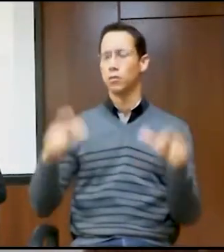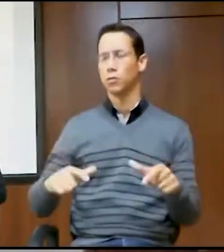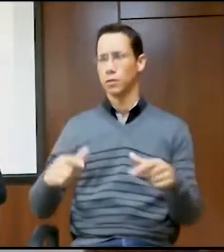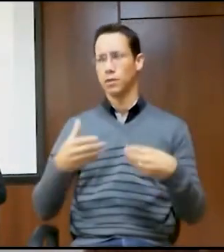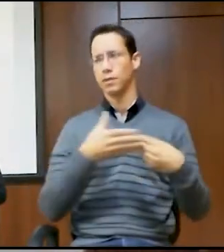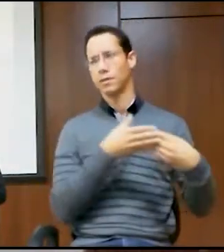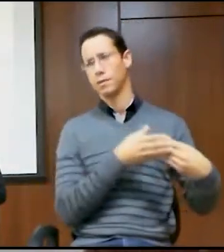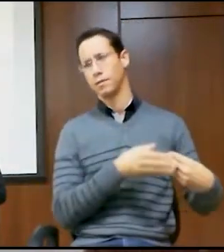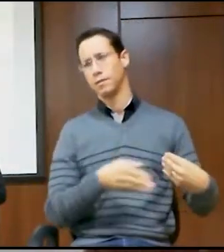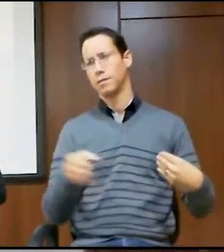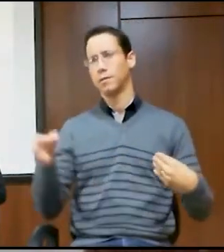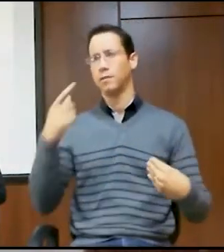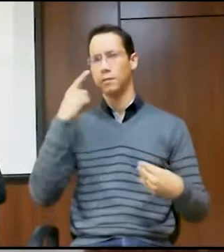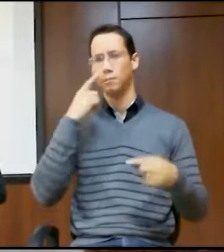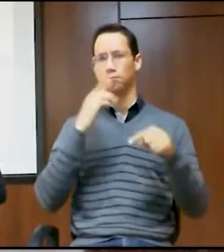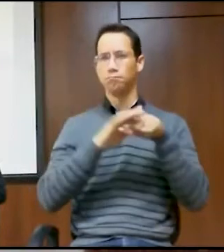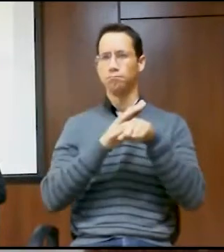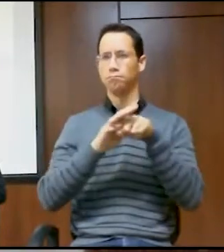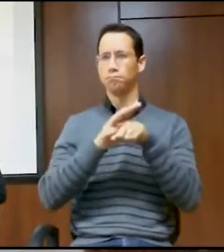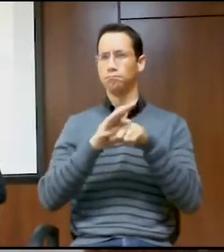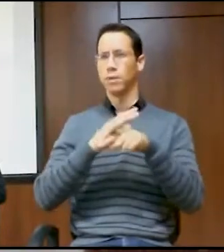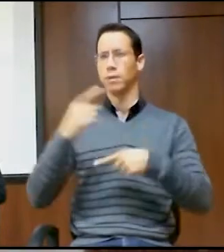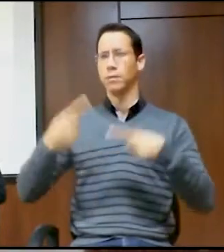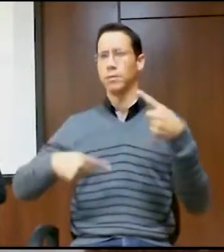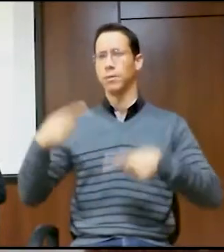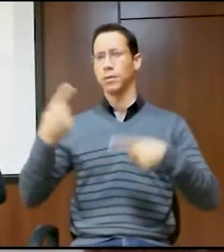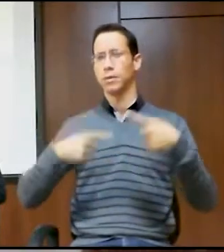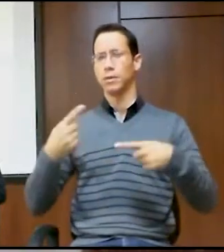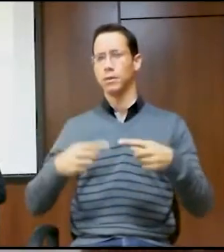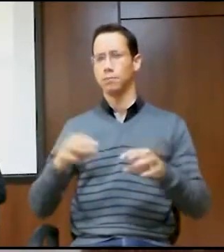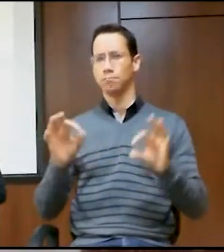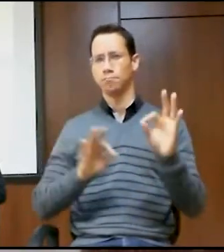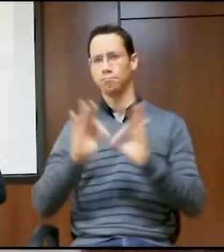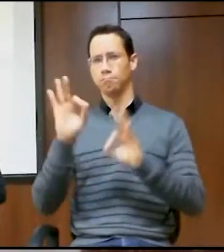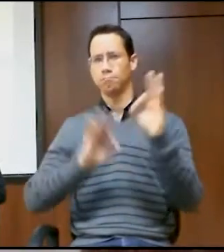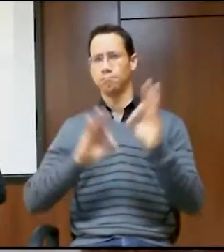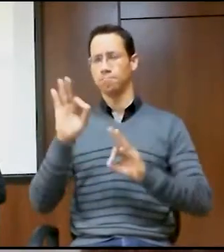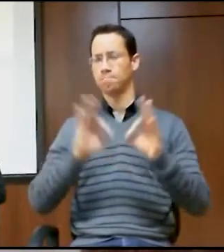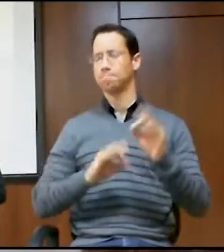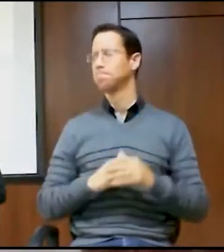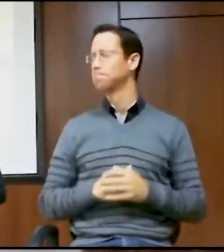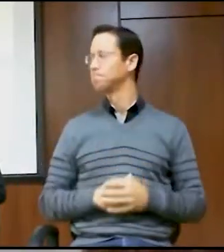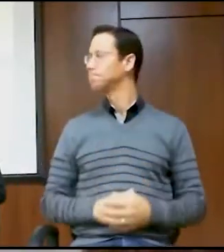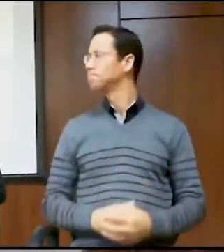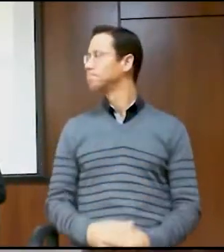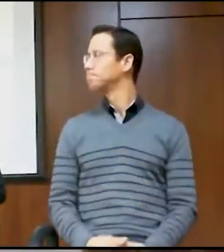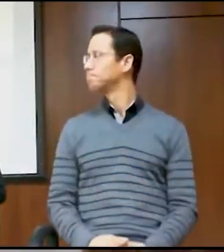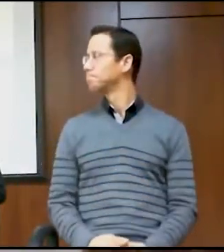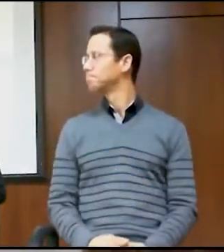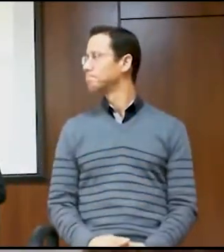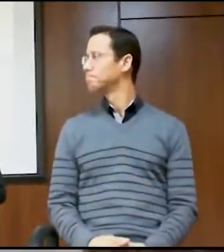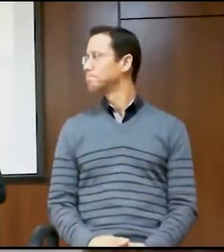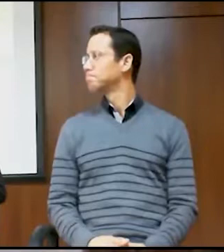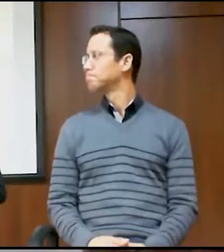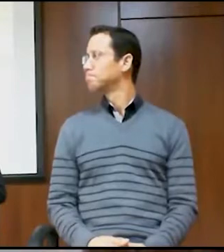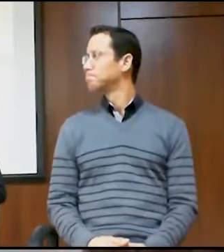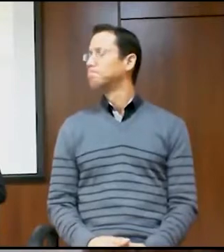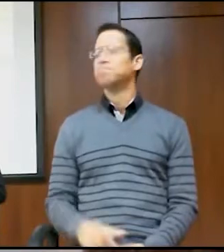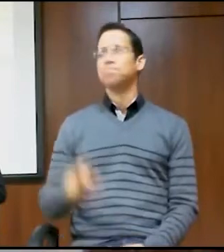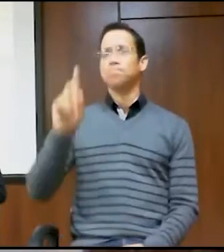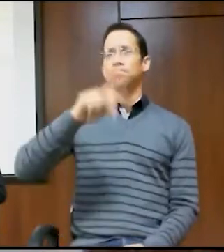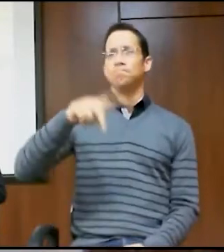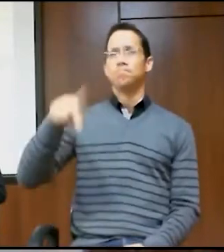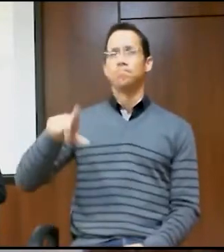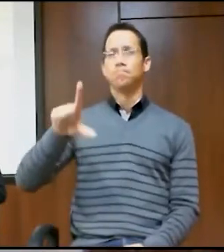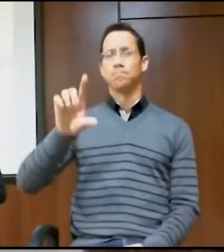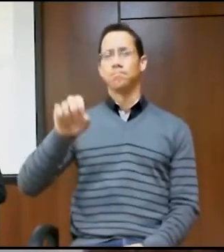daí, a gente tem que olhar para as nossas políticas e redesenhar as nossas políticas, né? A professora Lena